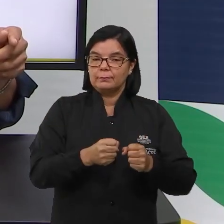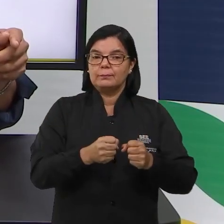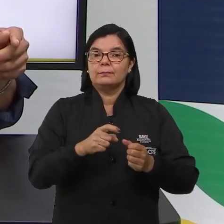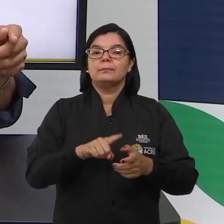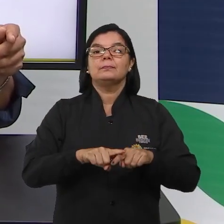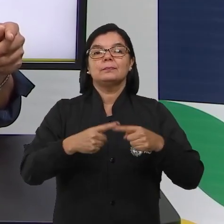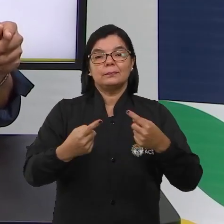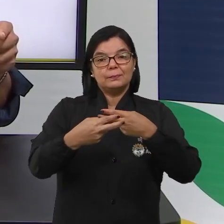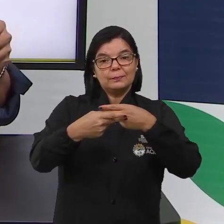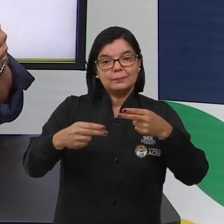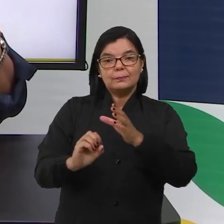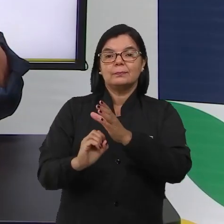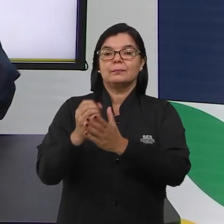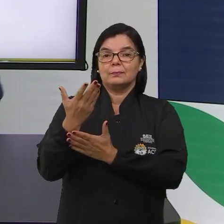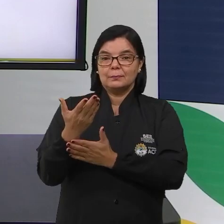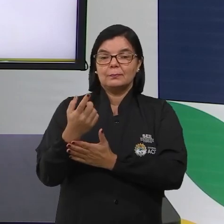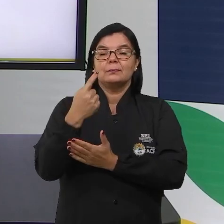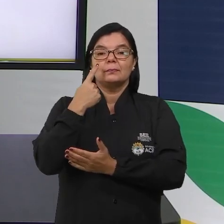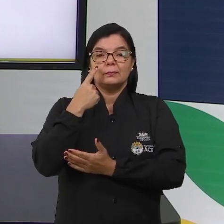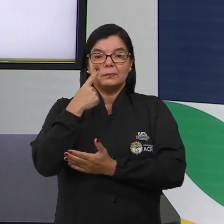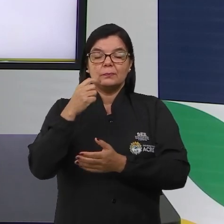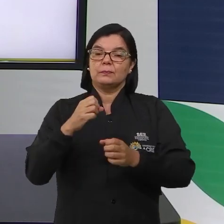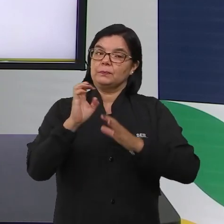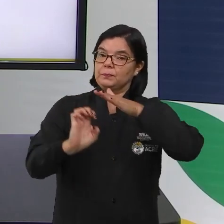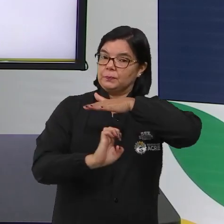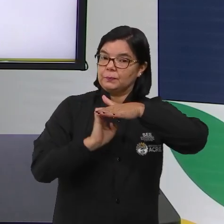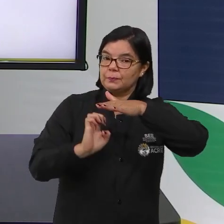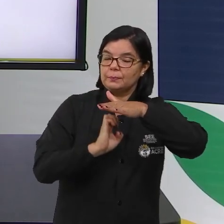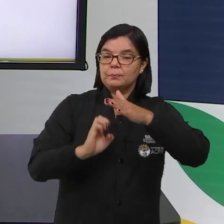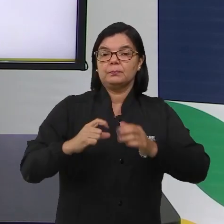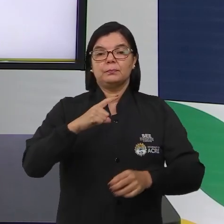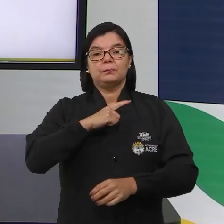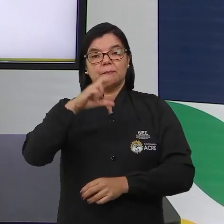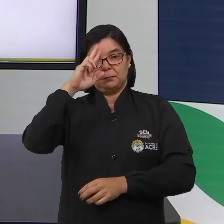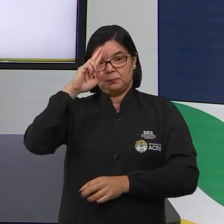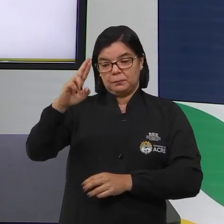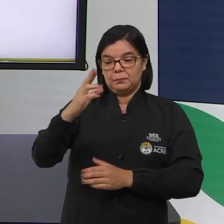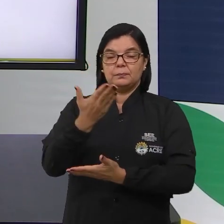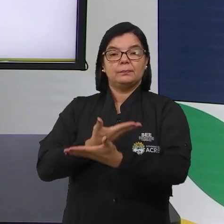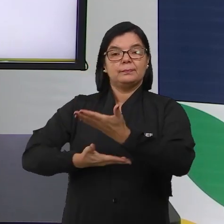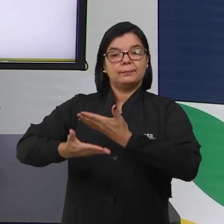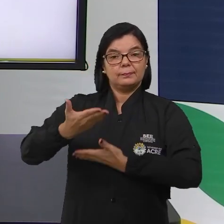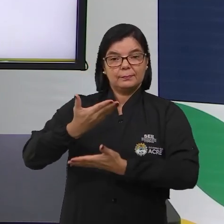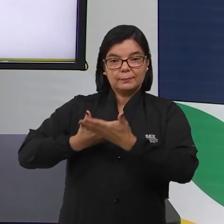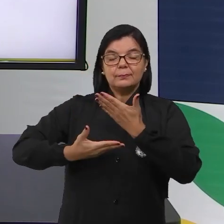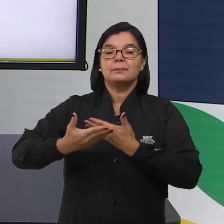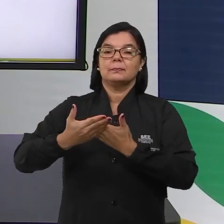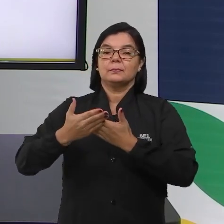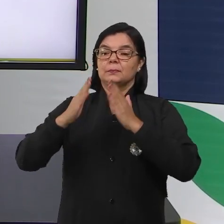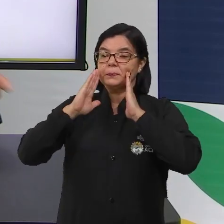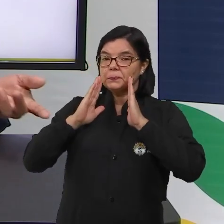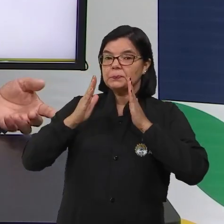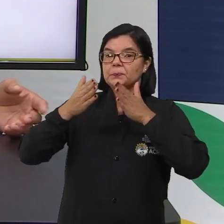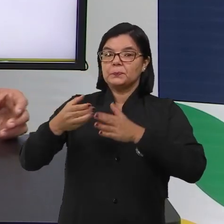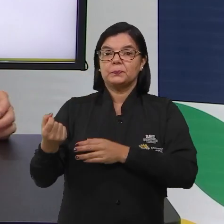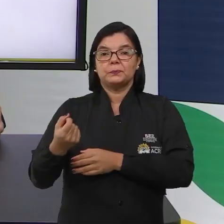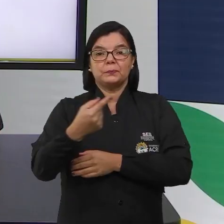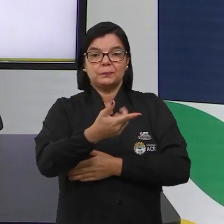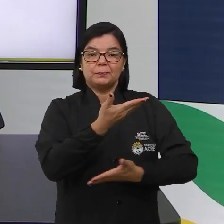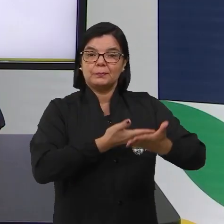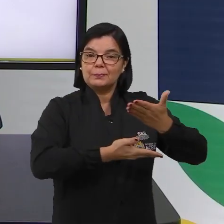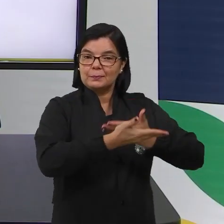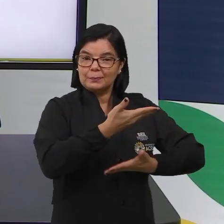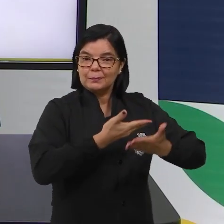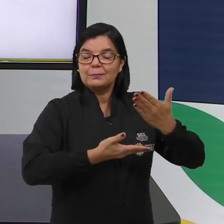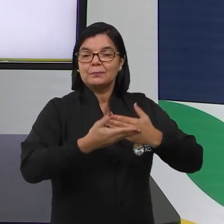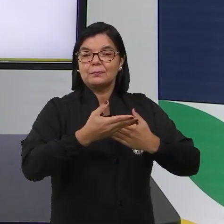onde a coisa acontece. É na empresa onde eu tenho um chefe que as relações vão ser mais diretas do que a minha relação